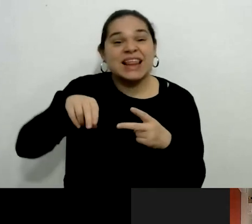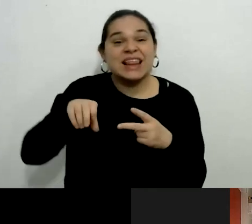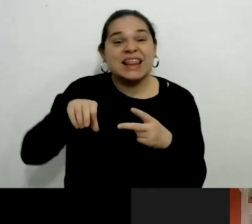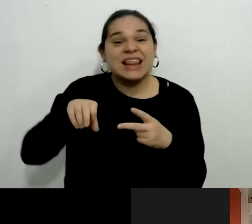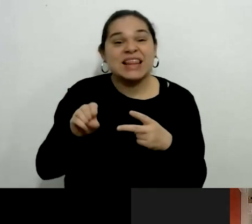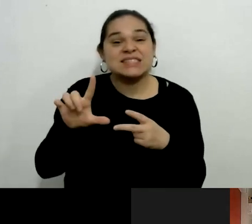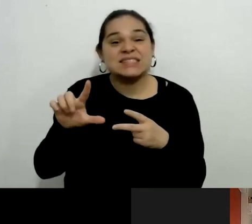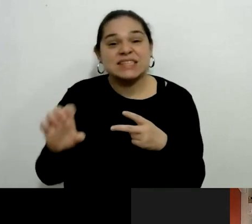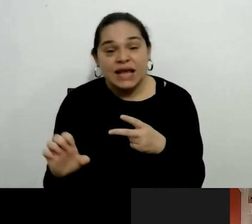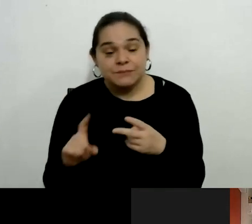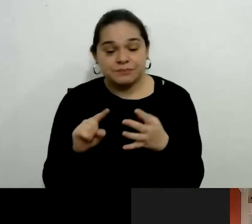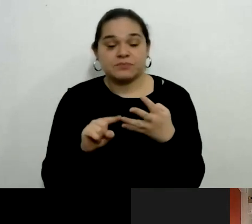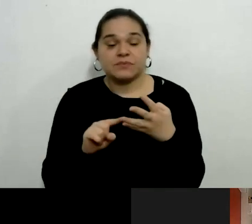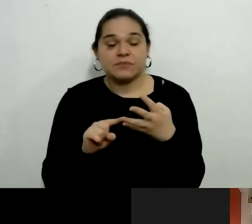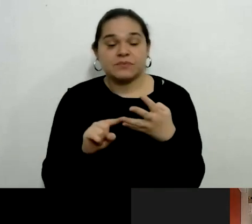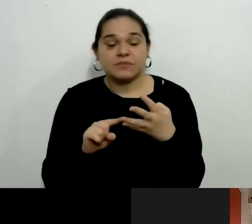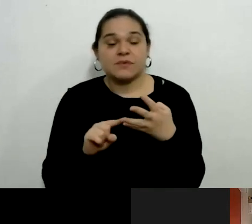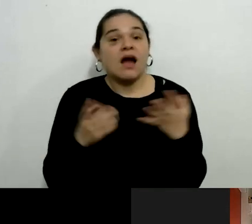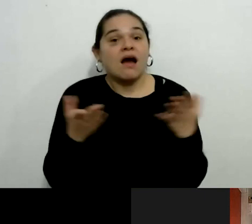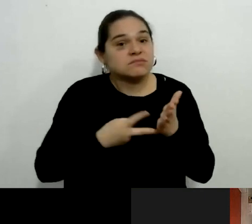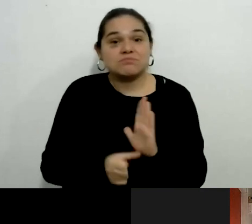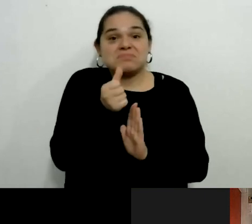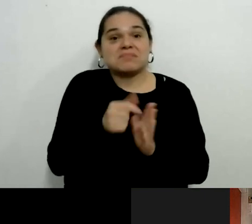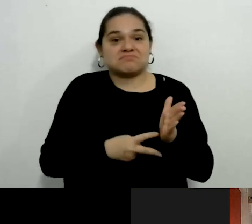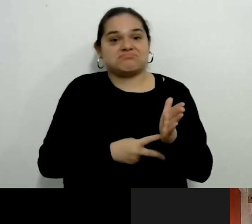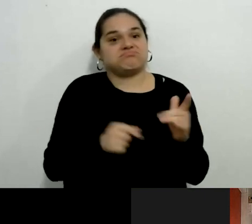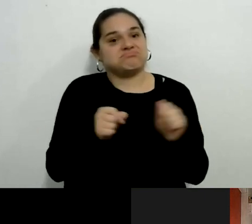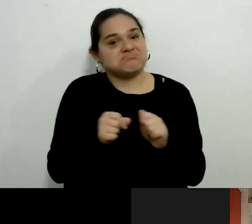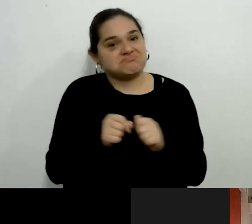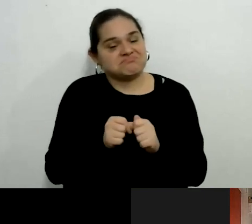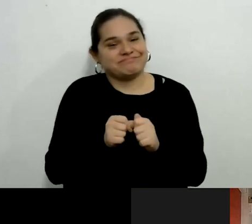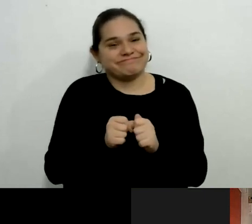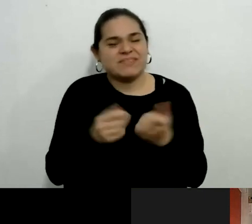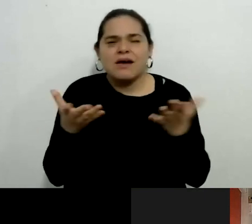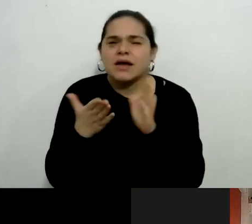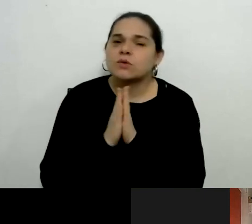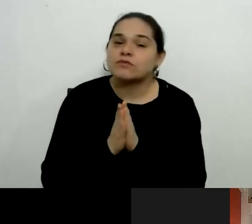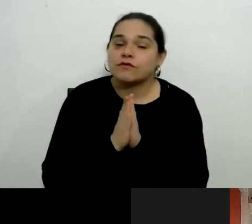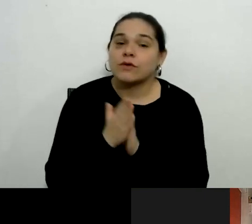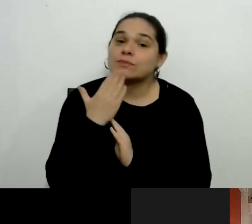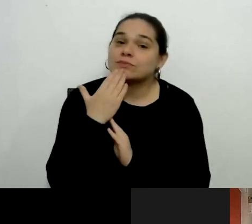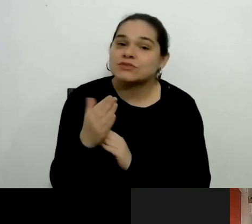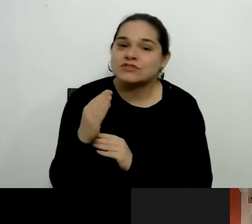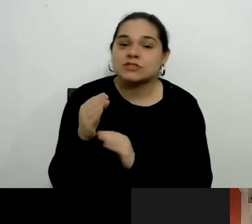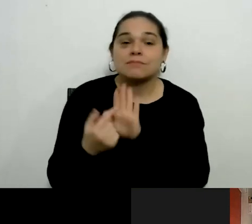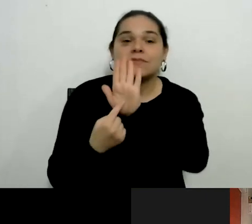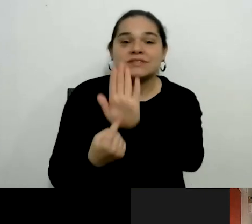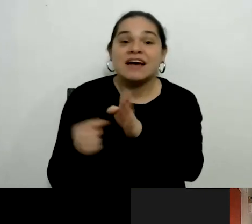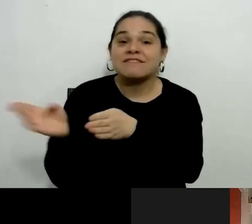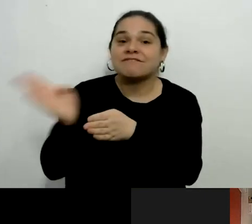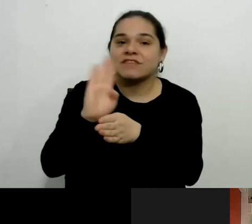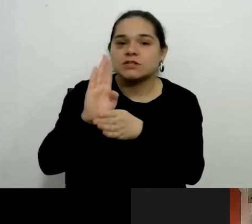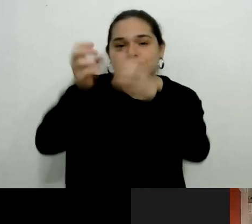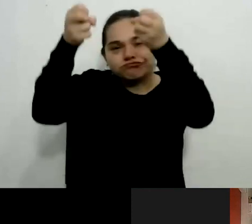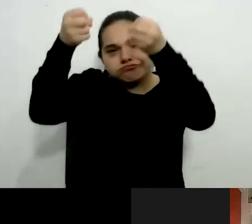seus sócios. Então eu vou pedir para a Cláudia, tem um vídeo de introdução. Cláudia, consegue me ajudar a pôr esse vídeo para o